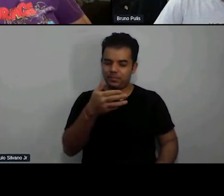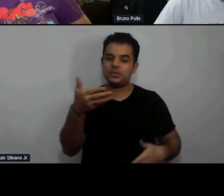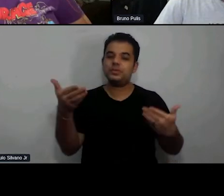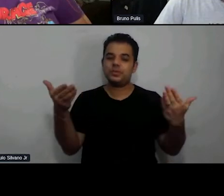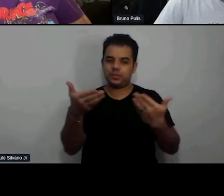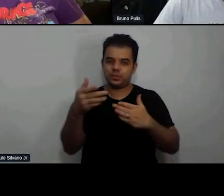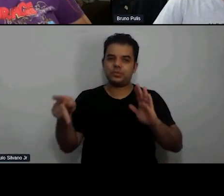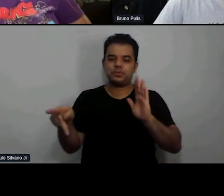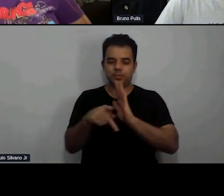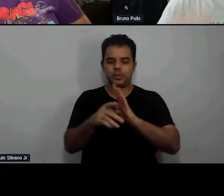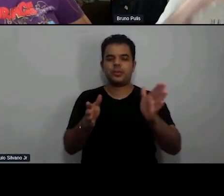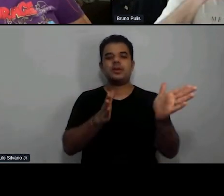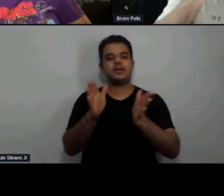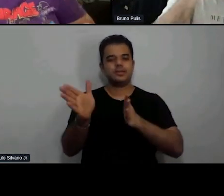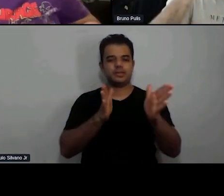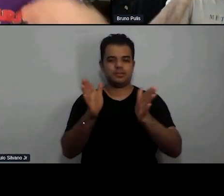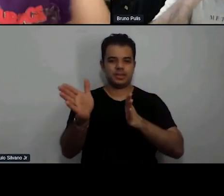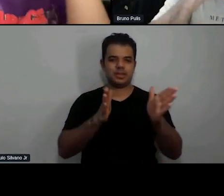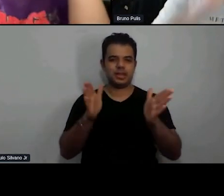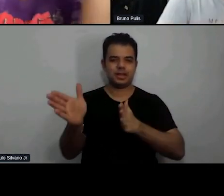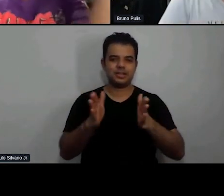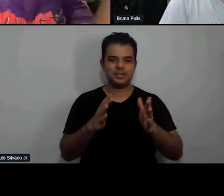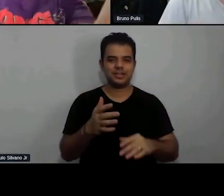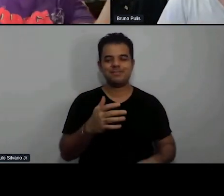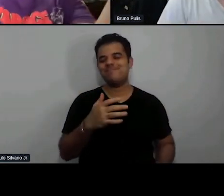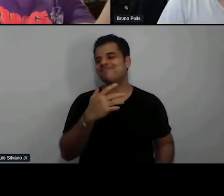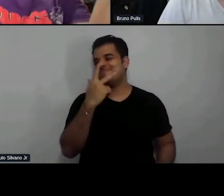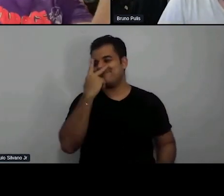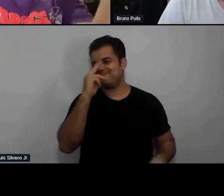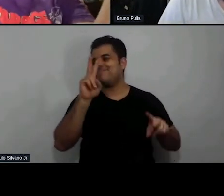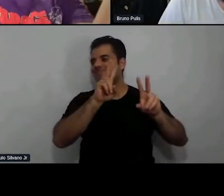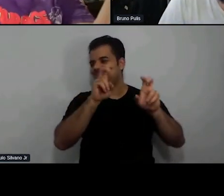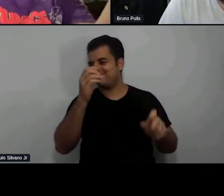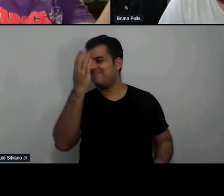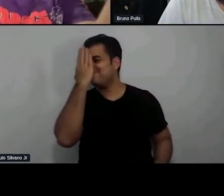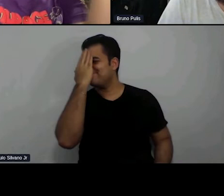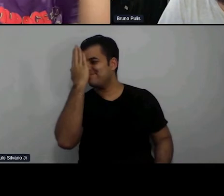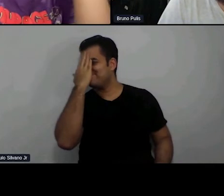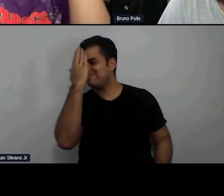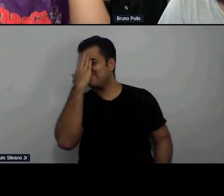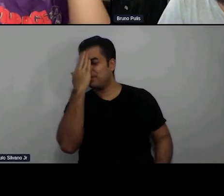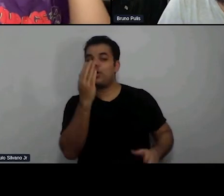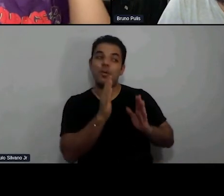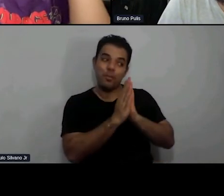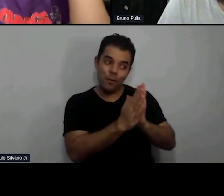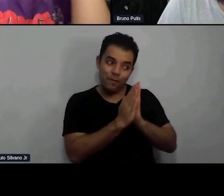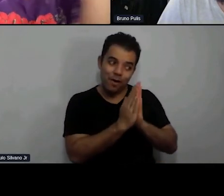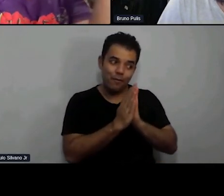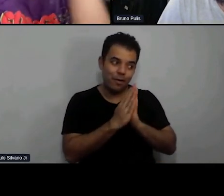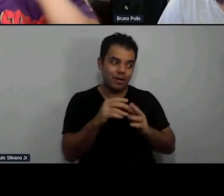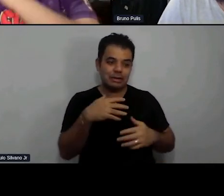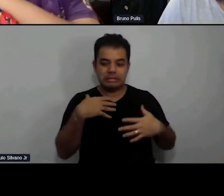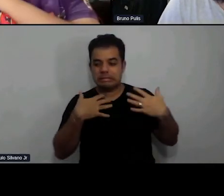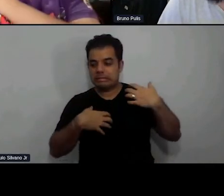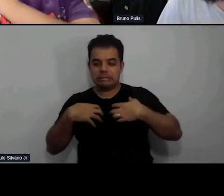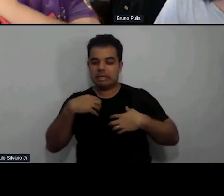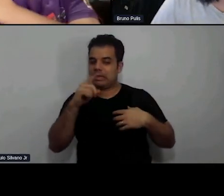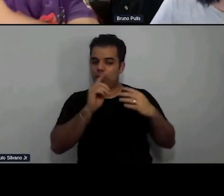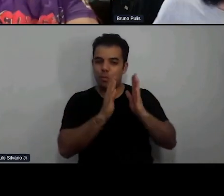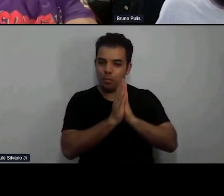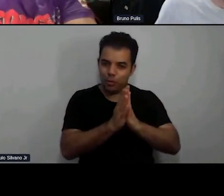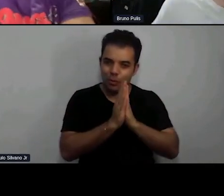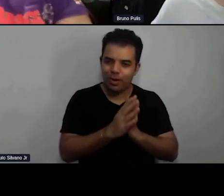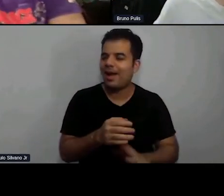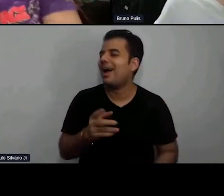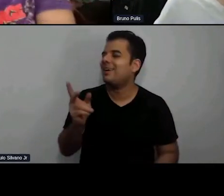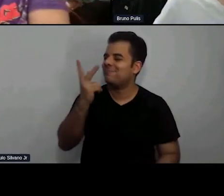em acessibilidade. Acho que até já sei o que é, hein? Diego, você não me coloca em saia justa, hein? que acontece? Eu até